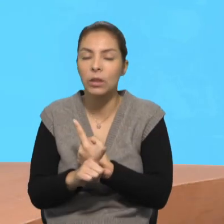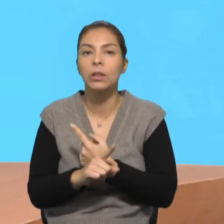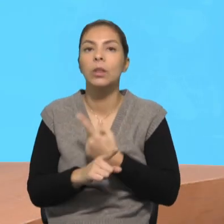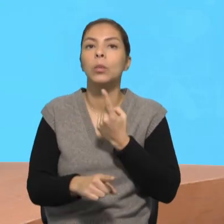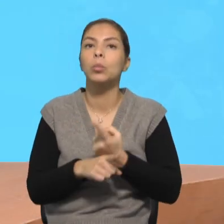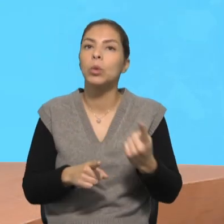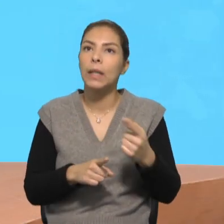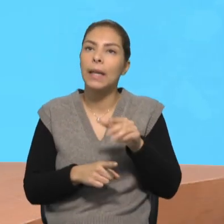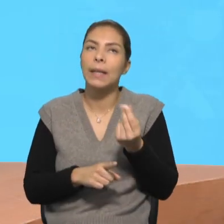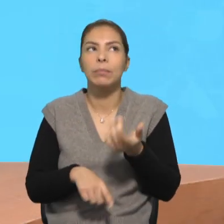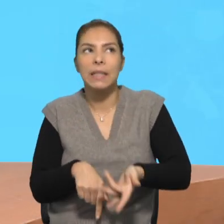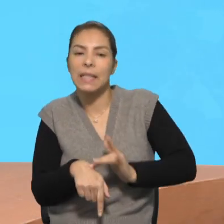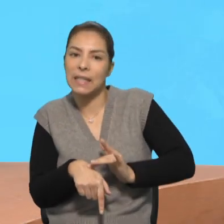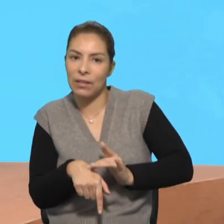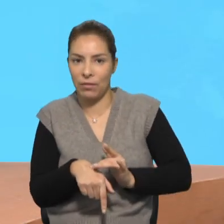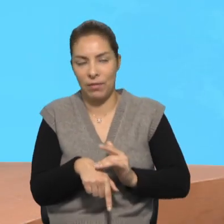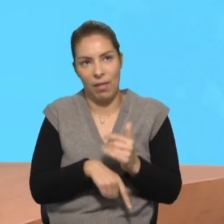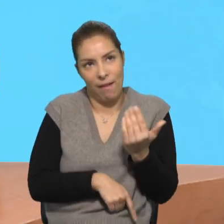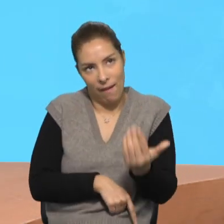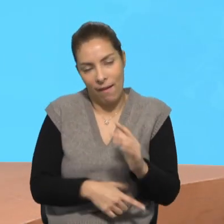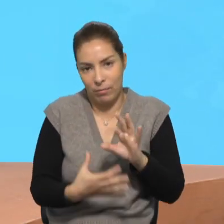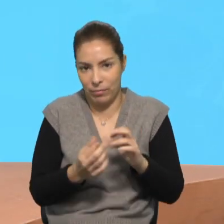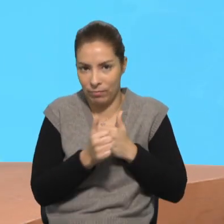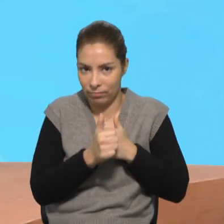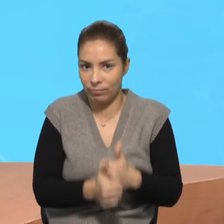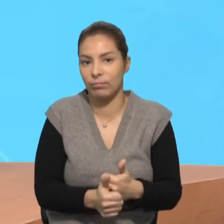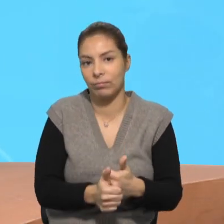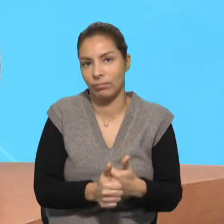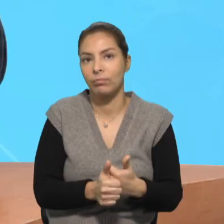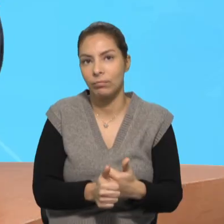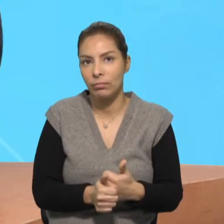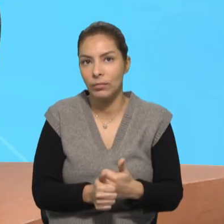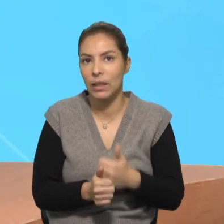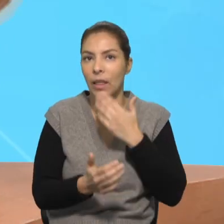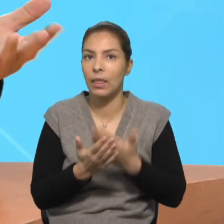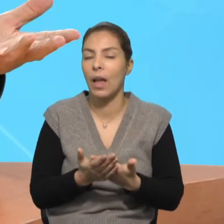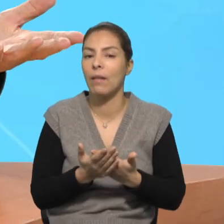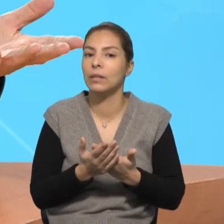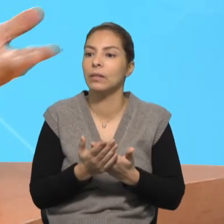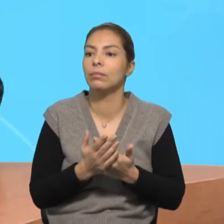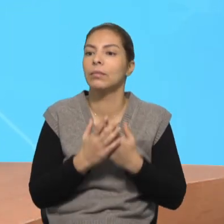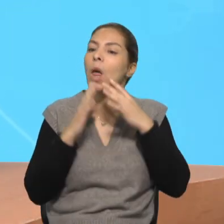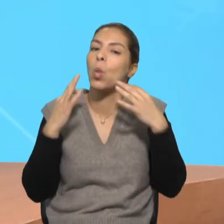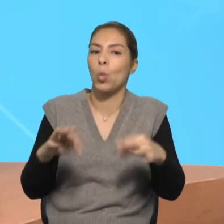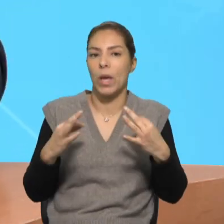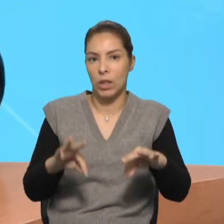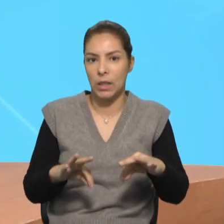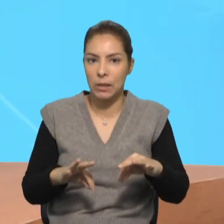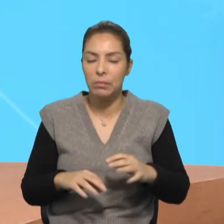resposta à sensibilidade global desta dimensão franciscana de olhar a natureza.